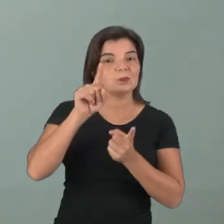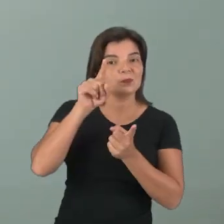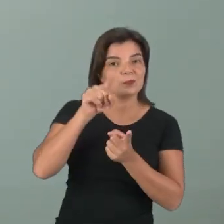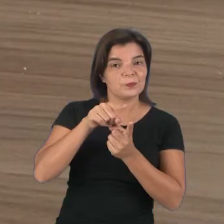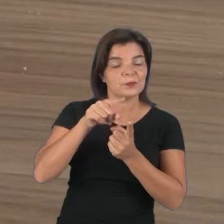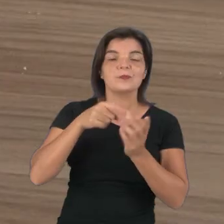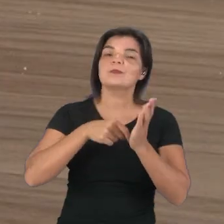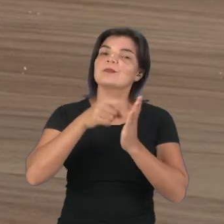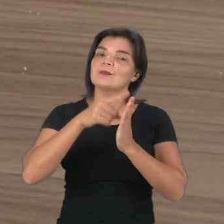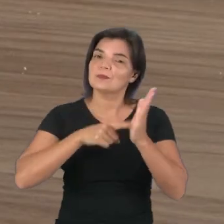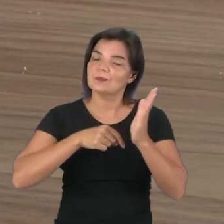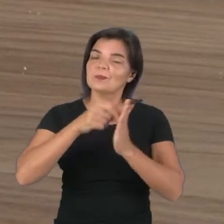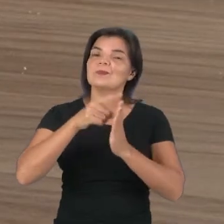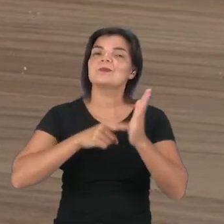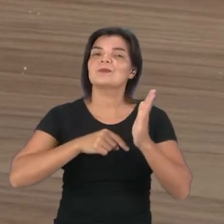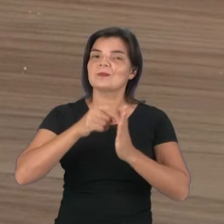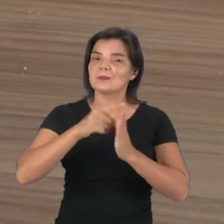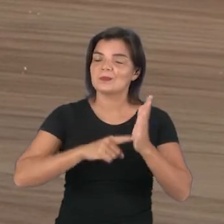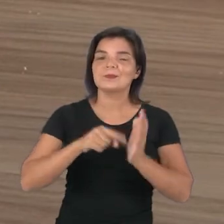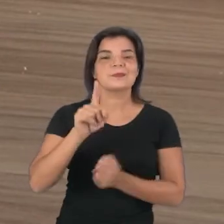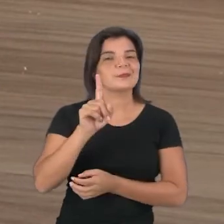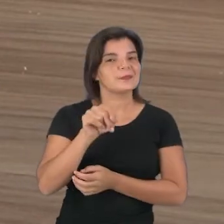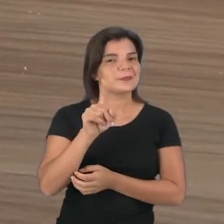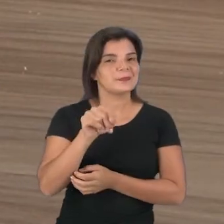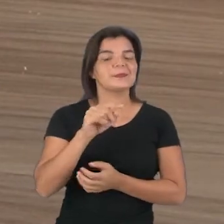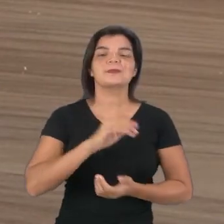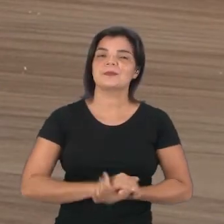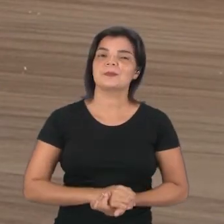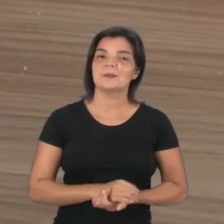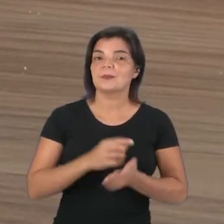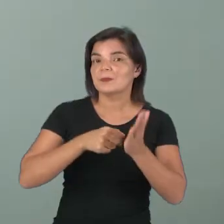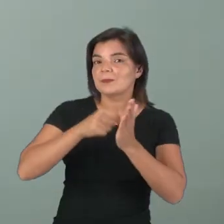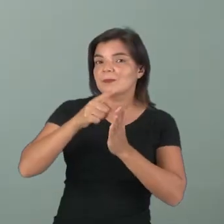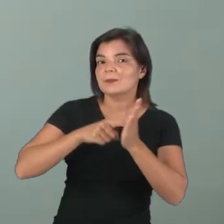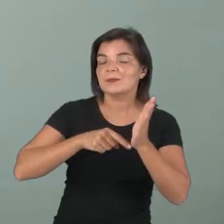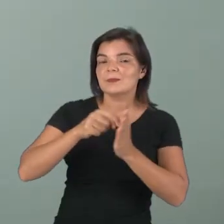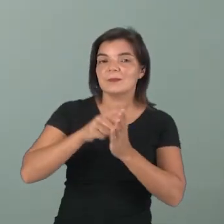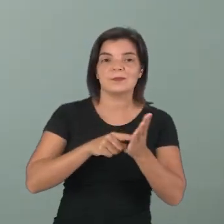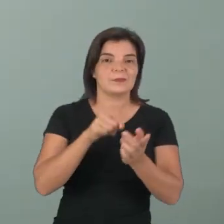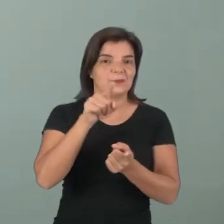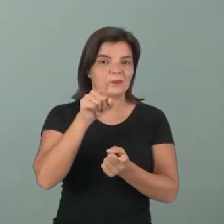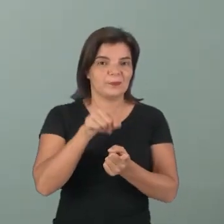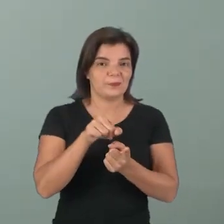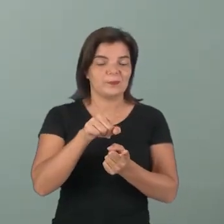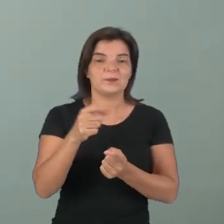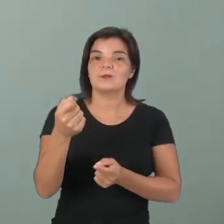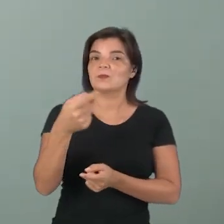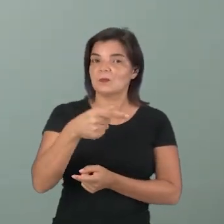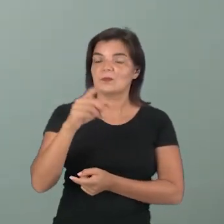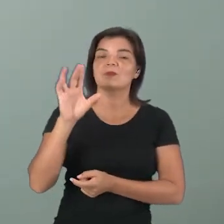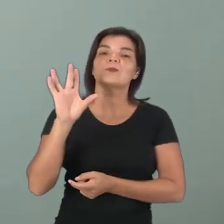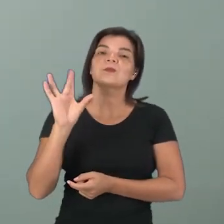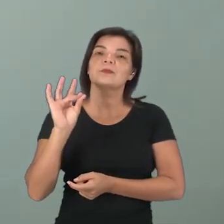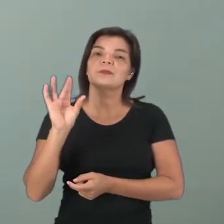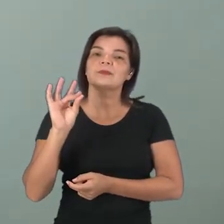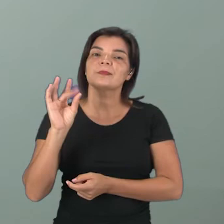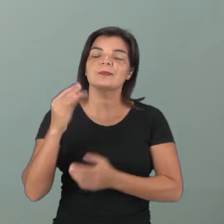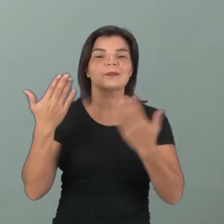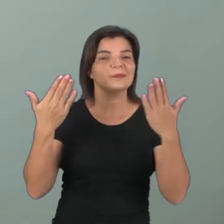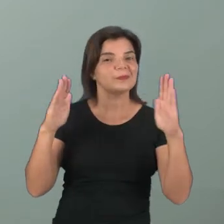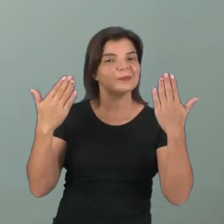Menor é o corretor, isso mesmo, o corretor é menor que o tubo de